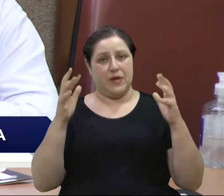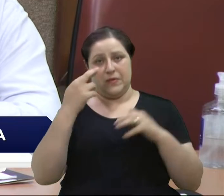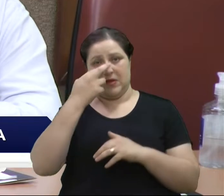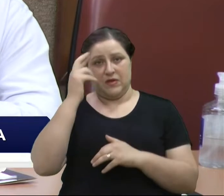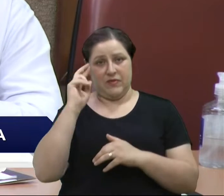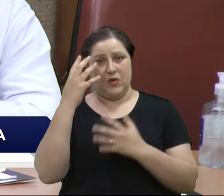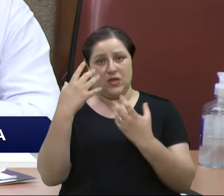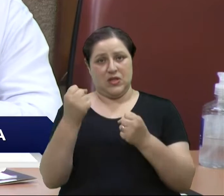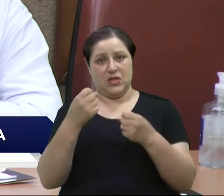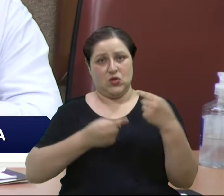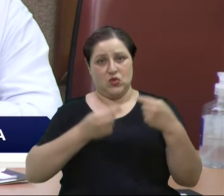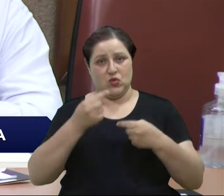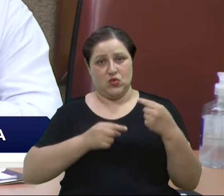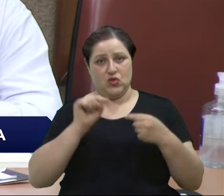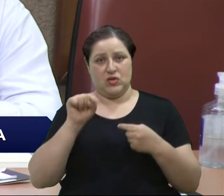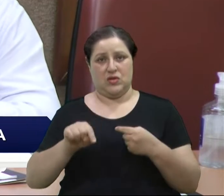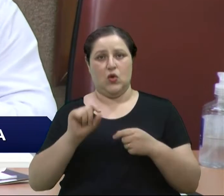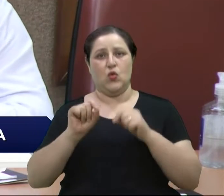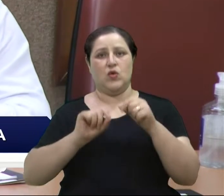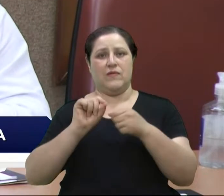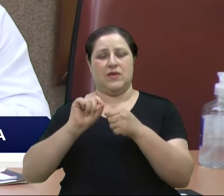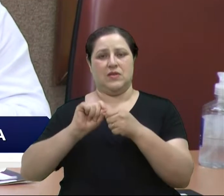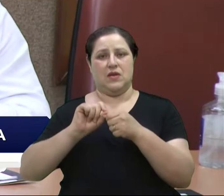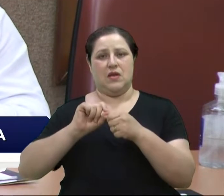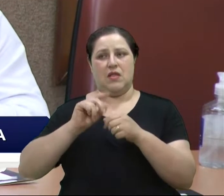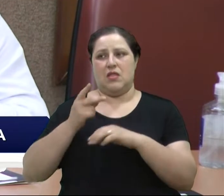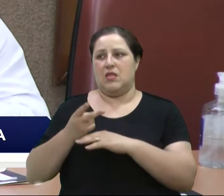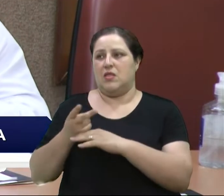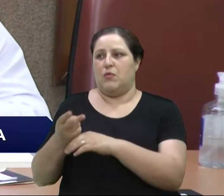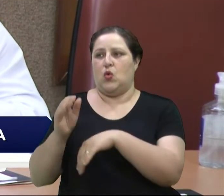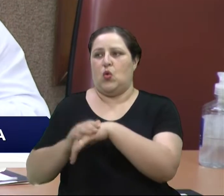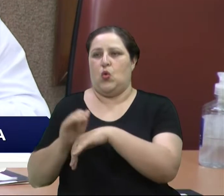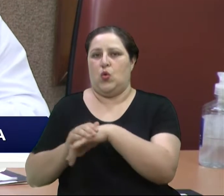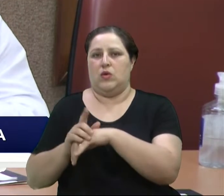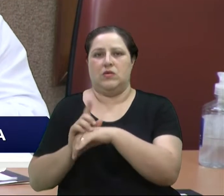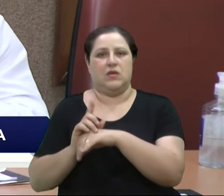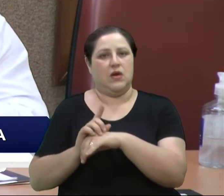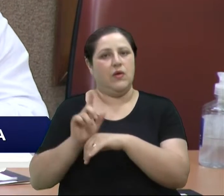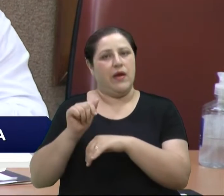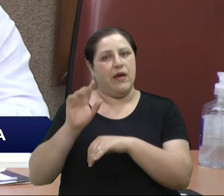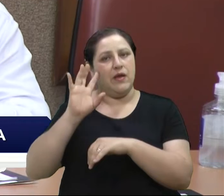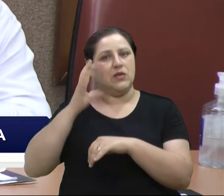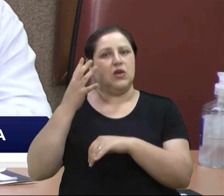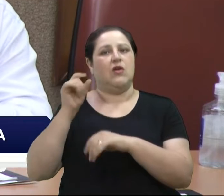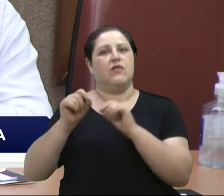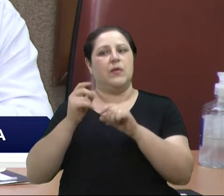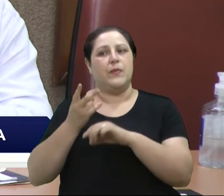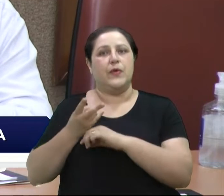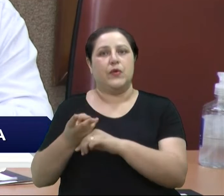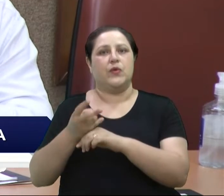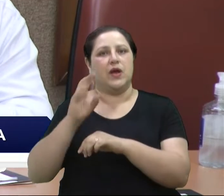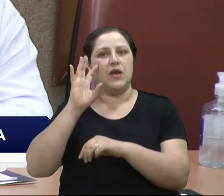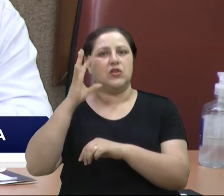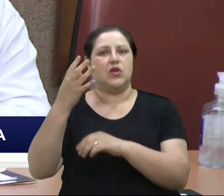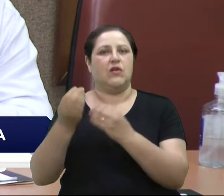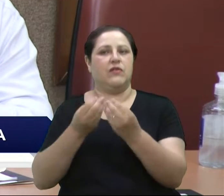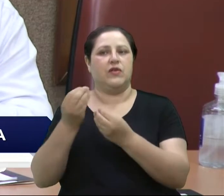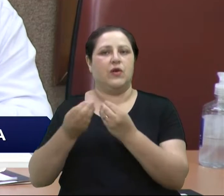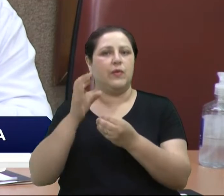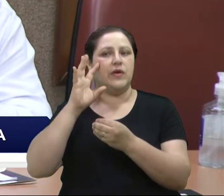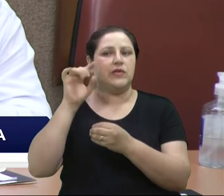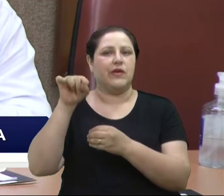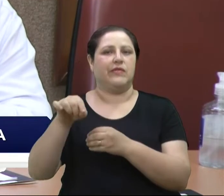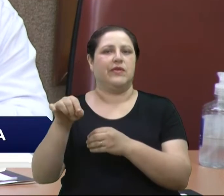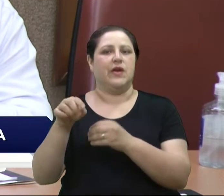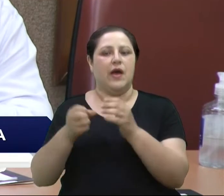isso. Pensar o que fazer? Não achar culpados, achar solução. Como nós vamos aumentar